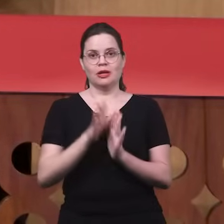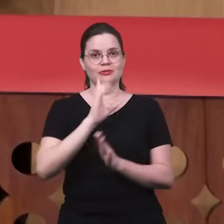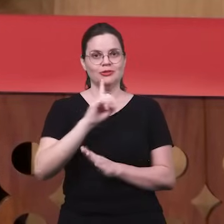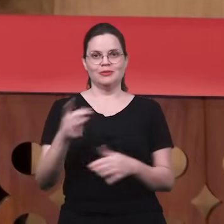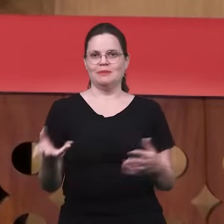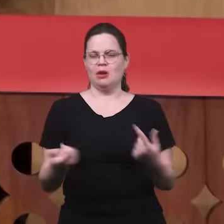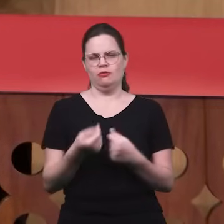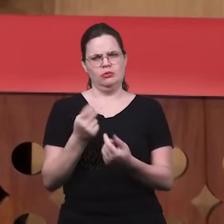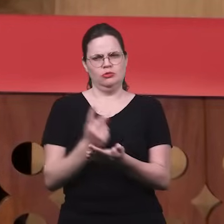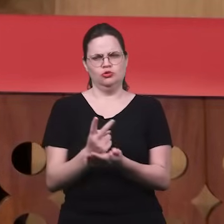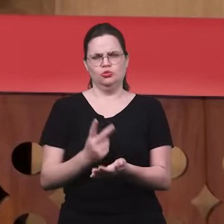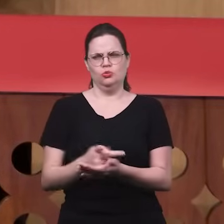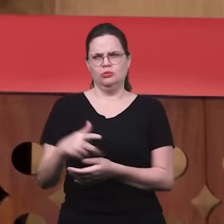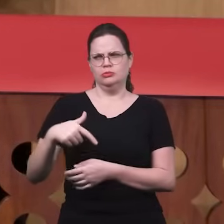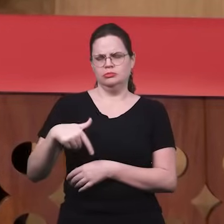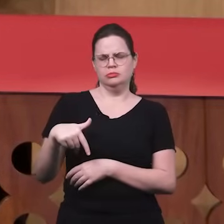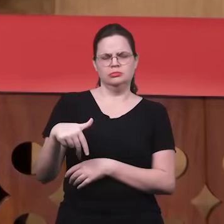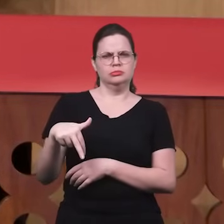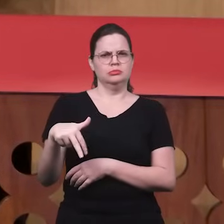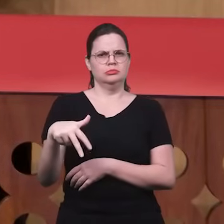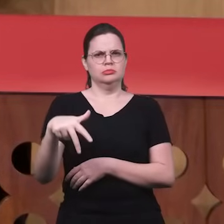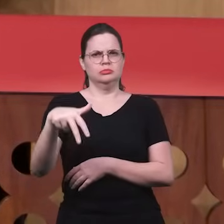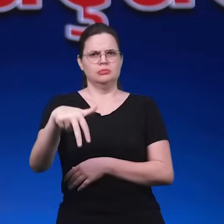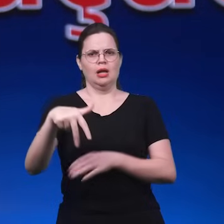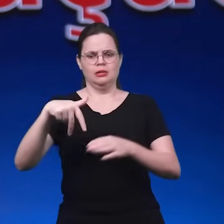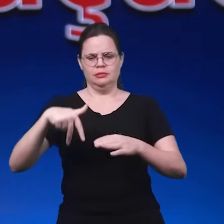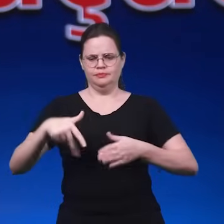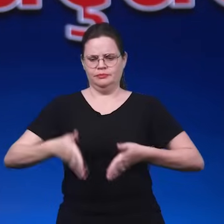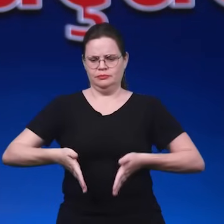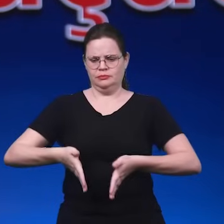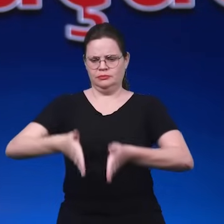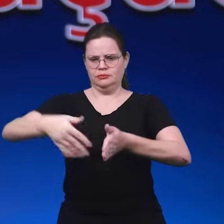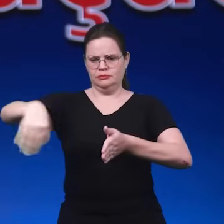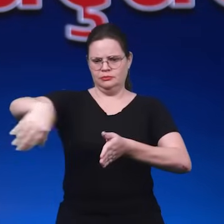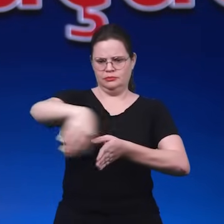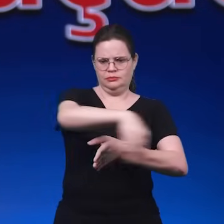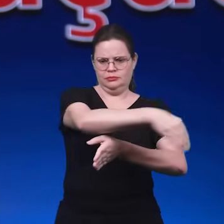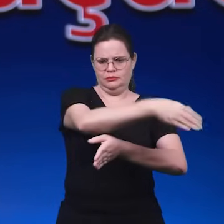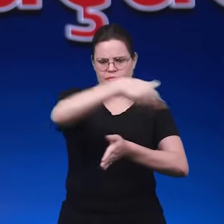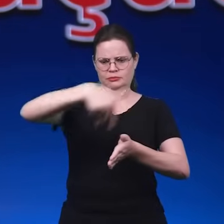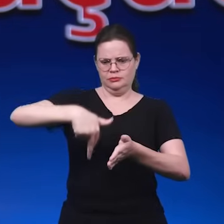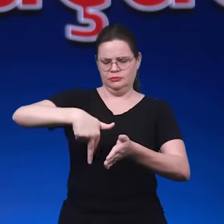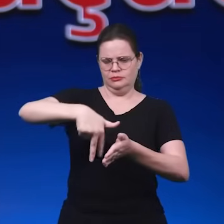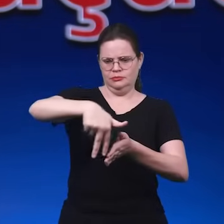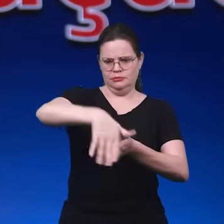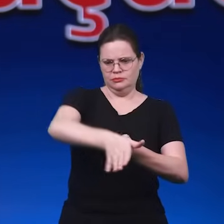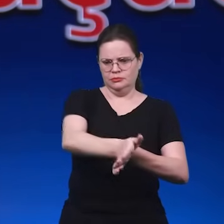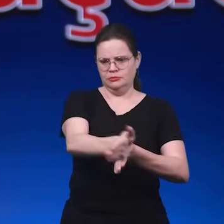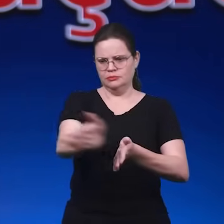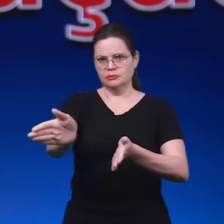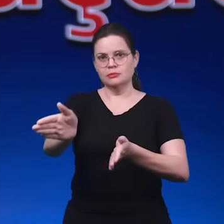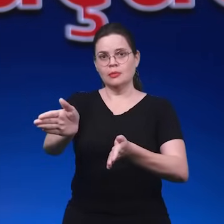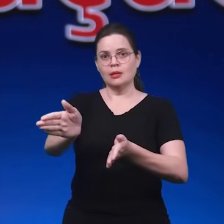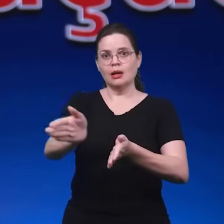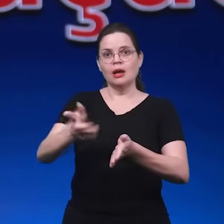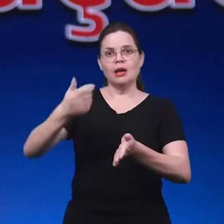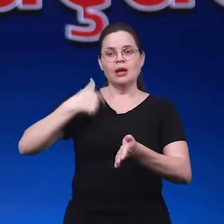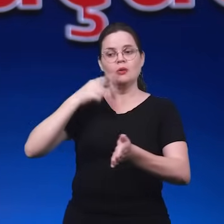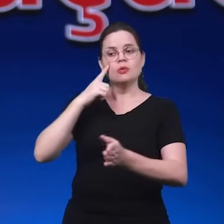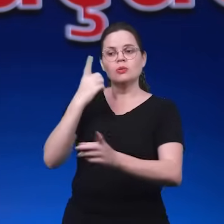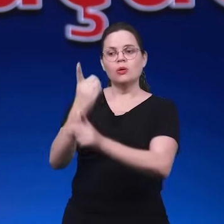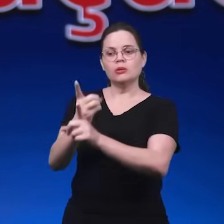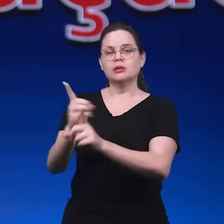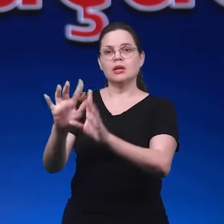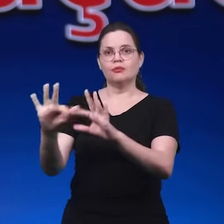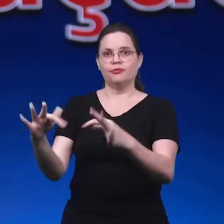caminhando. No primeiro cruzamento da avenida, eu encontrei uma família,